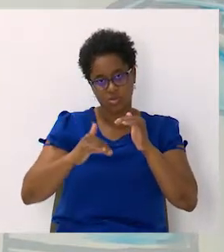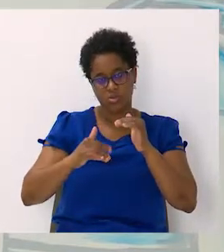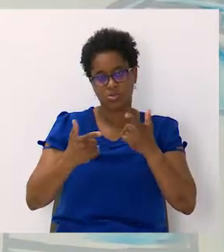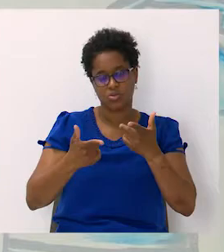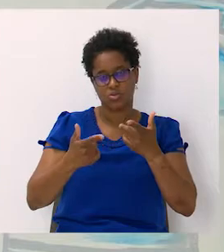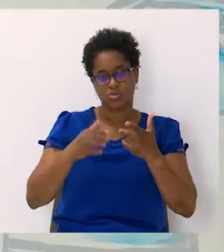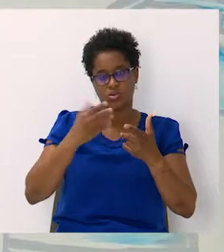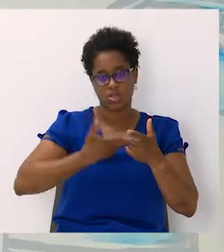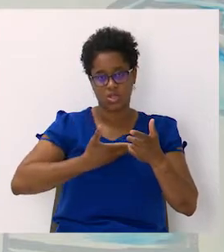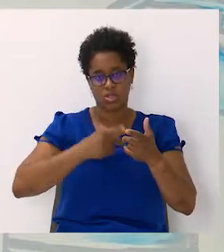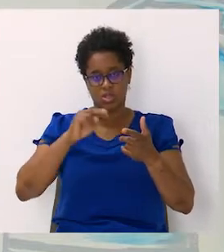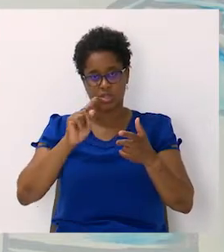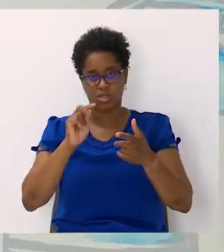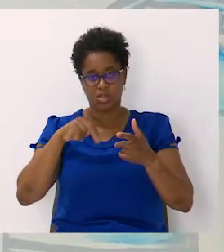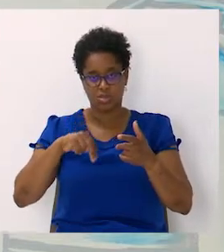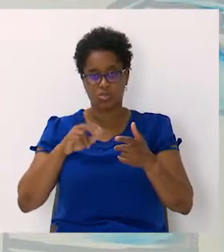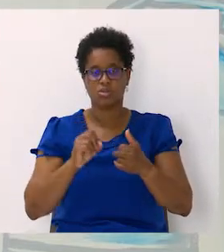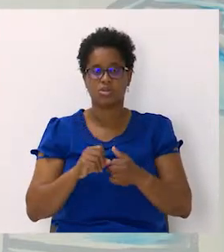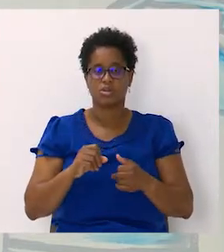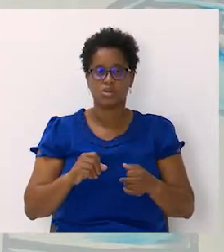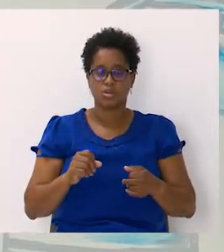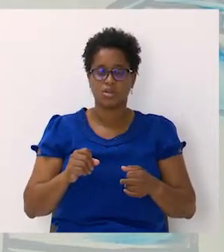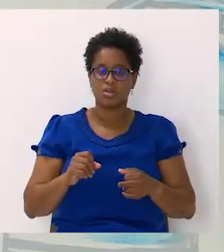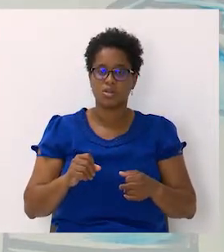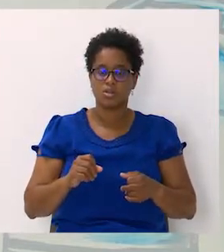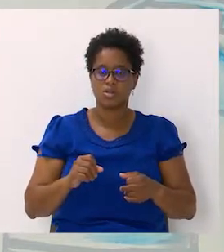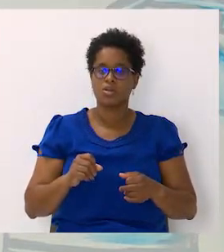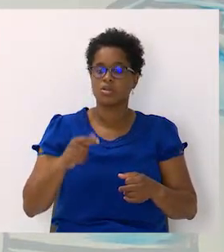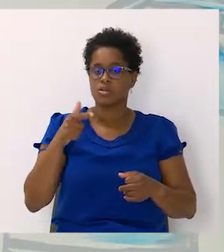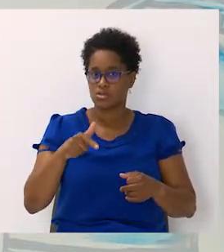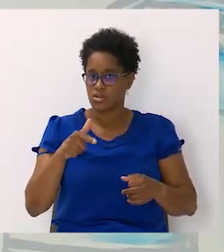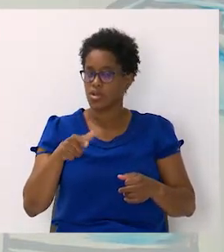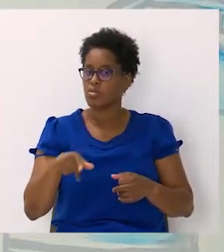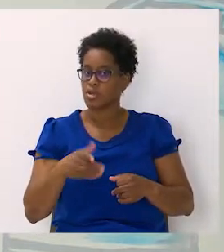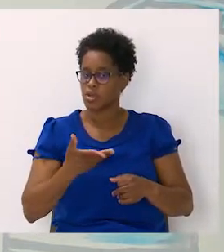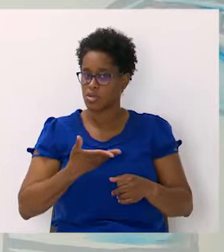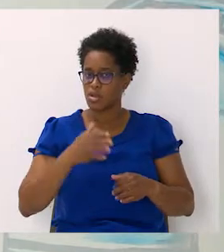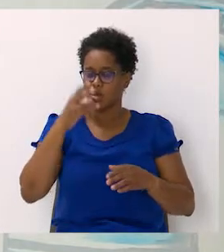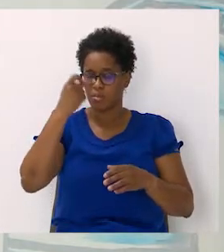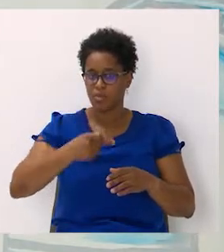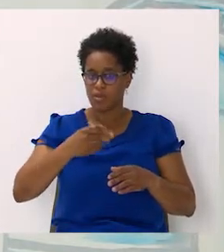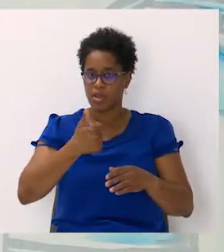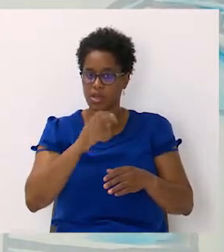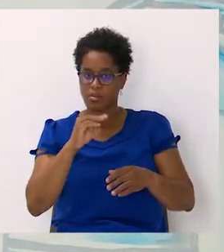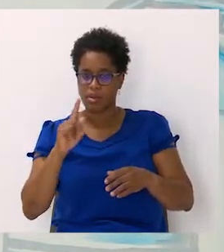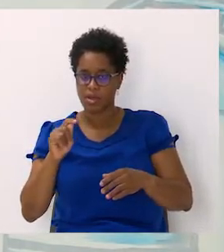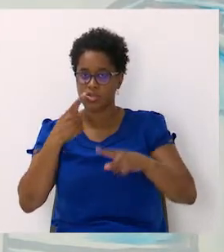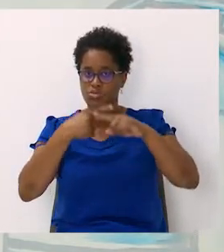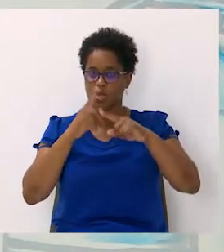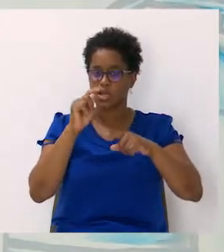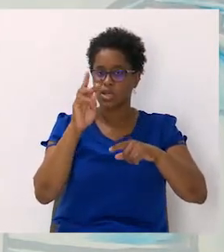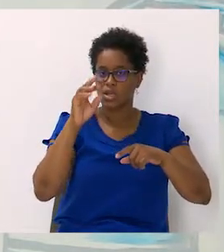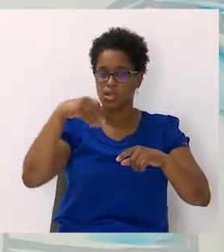no denominador, estamos perante potência de uma potência, certo? Vamos manter a base e vamos multiplicar os